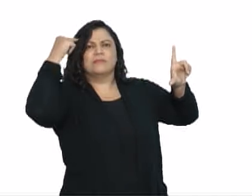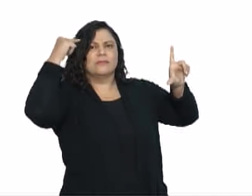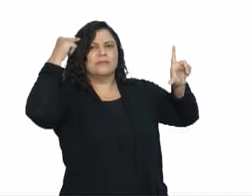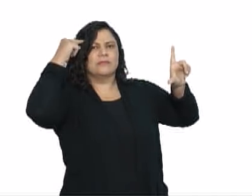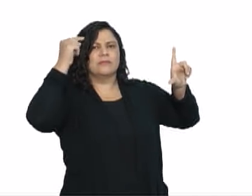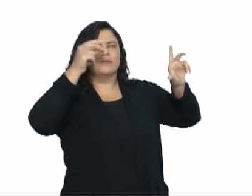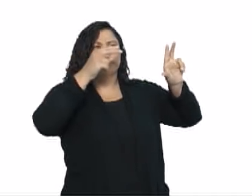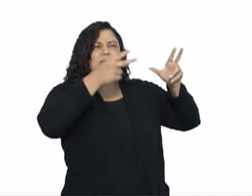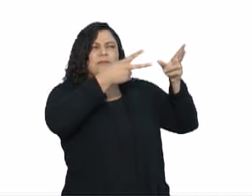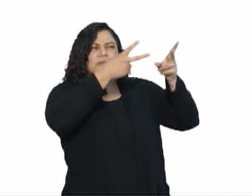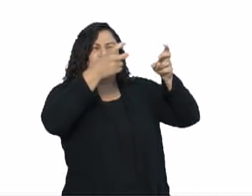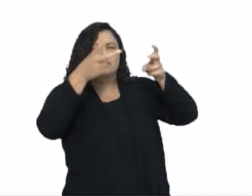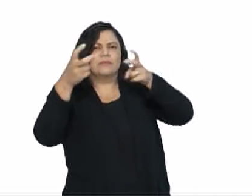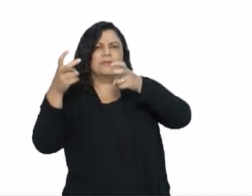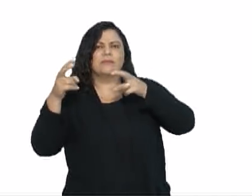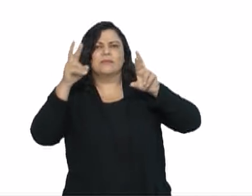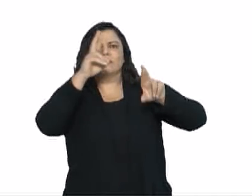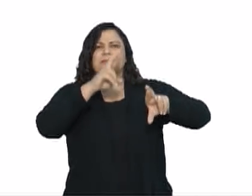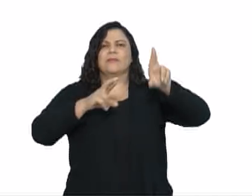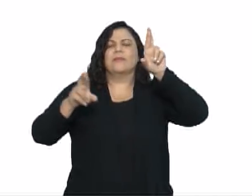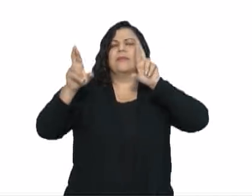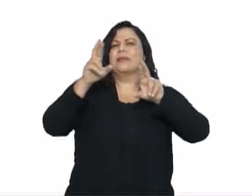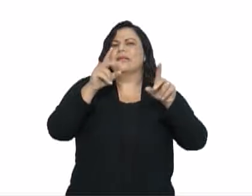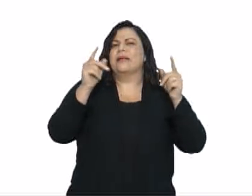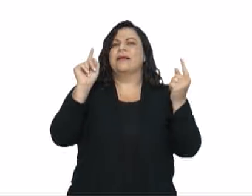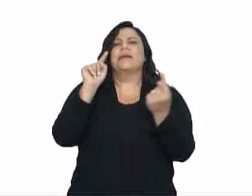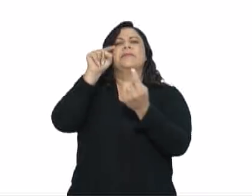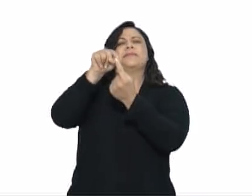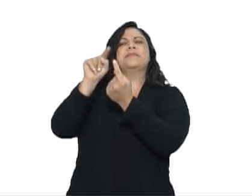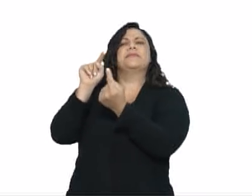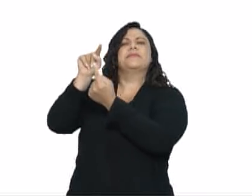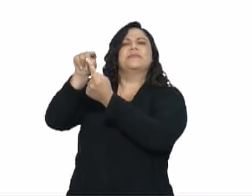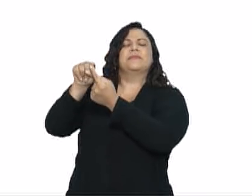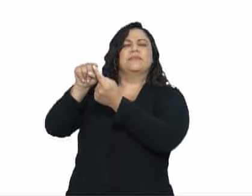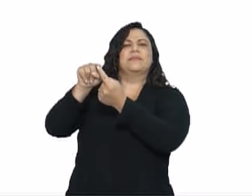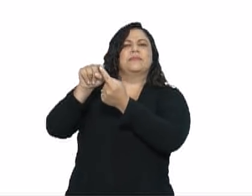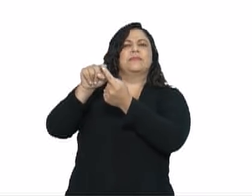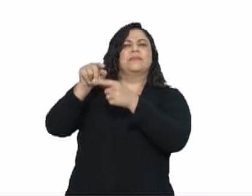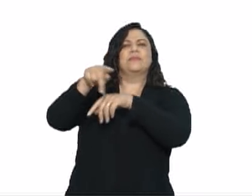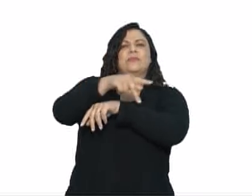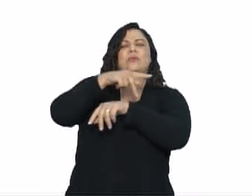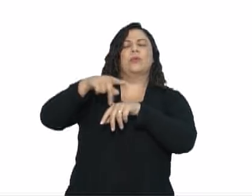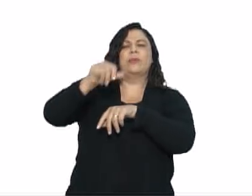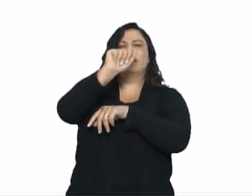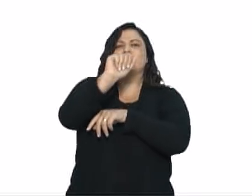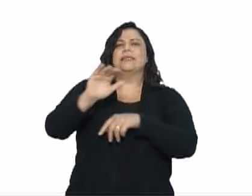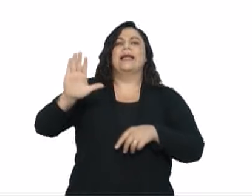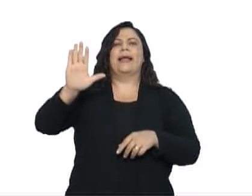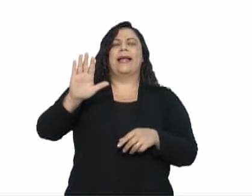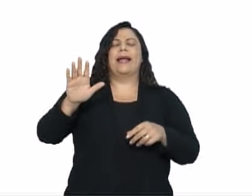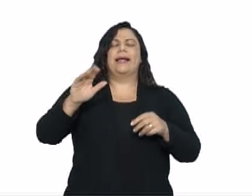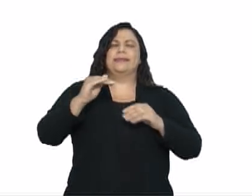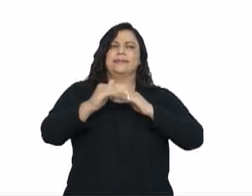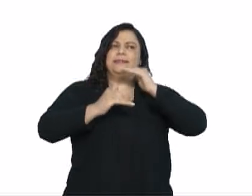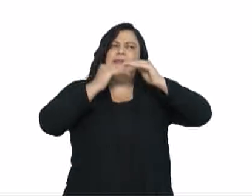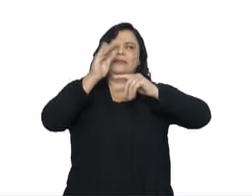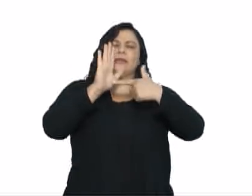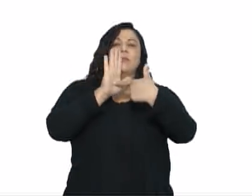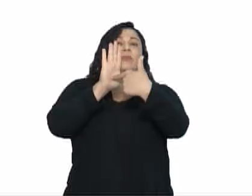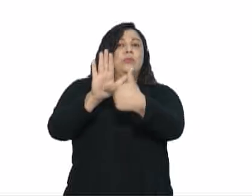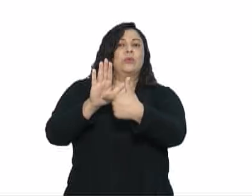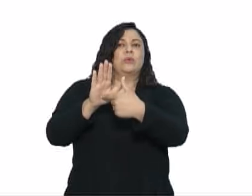tigres asiáticos, né? Olhe para a tabela, por favor, identifique os tigres asiáticos. E na sequência, você tem que indicar